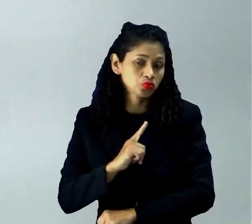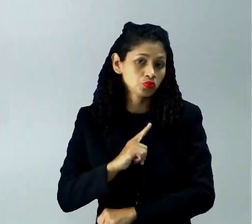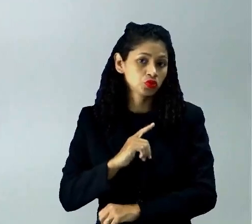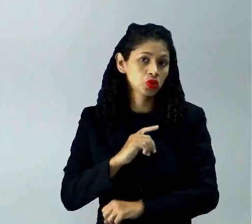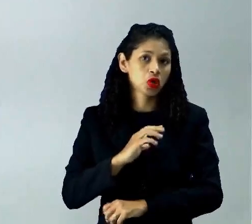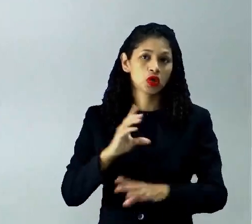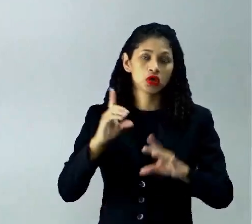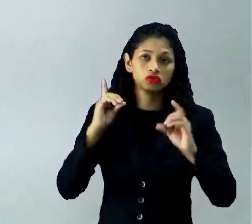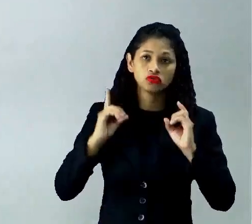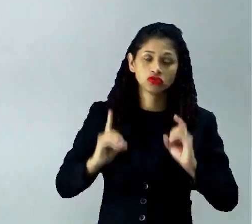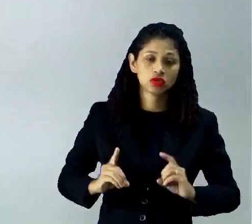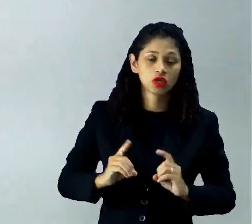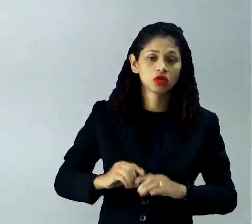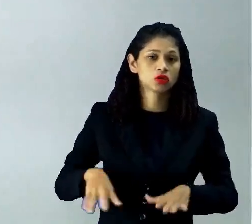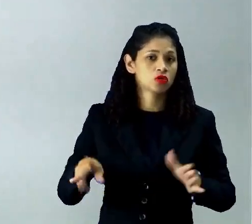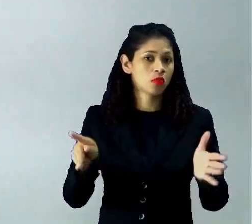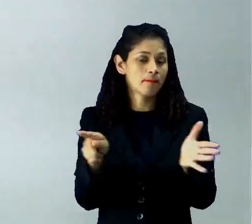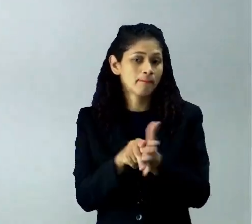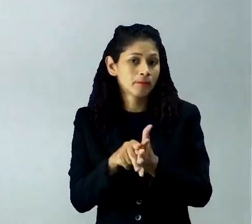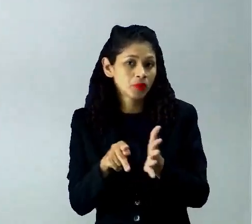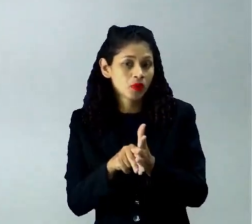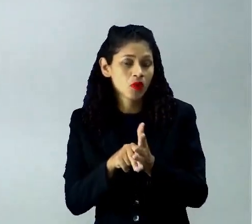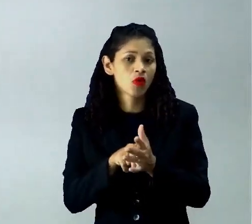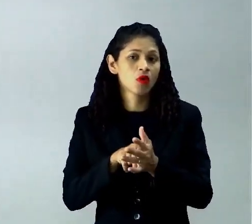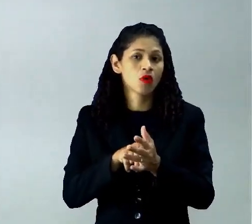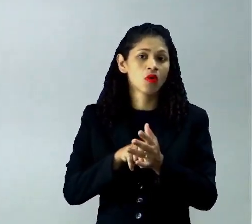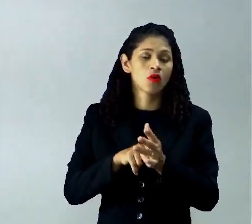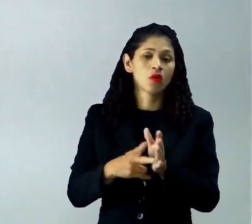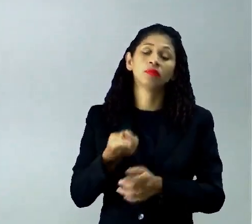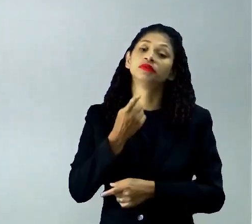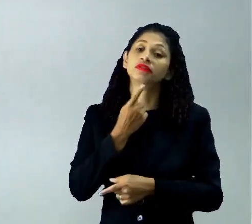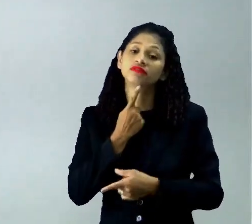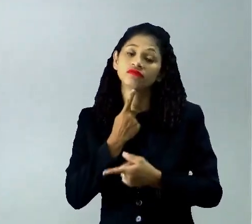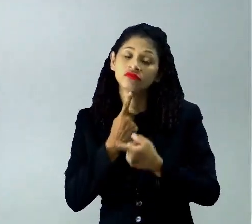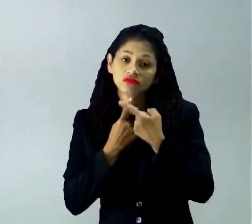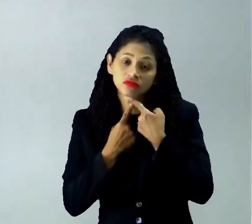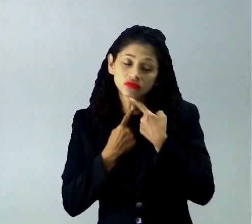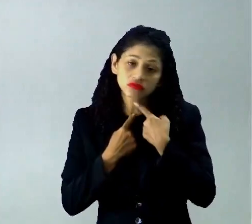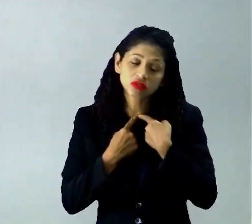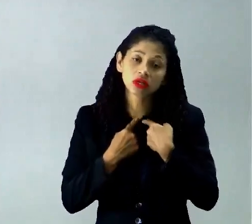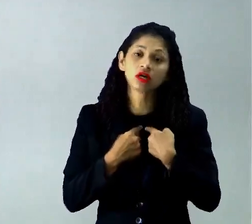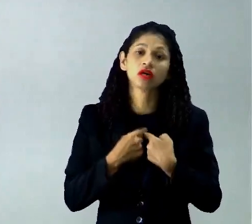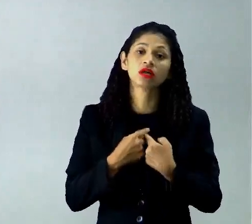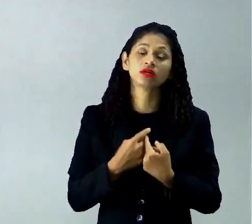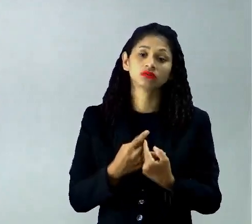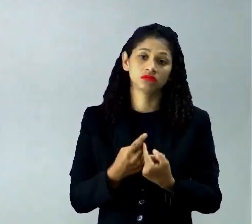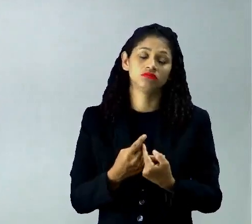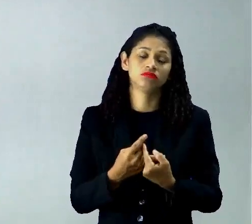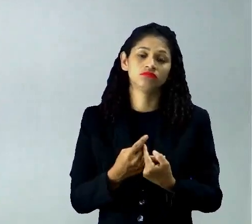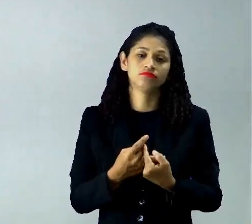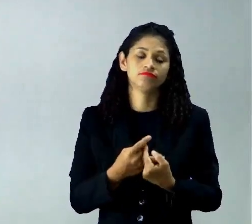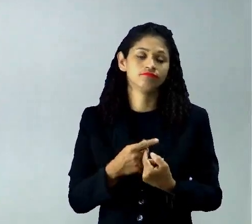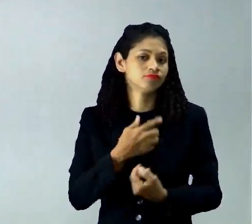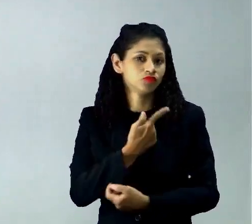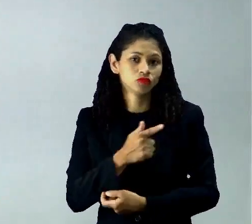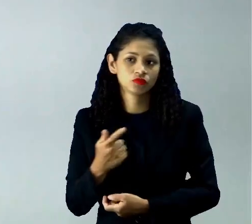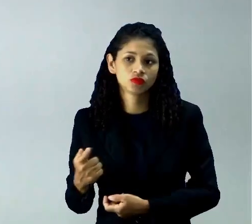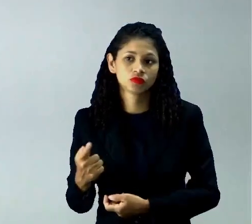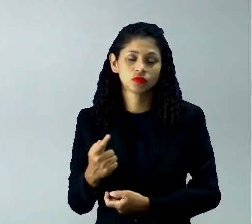própria vontade, sobre onde ele vai, ele tem a sua vontade completamente subjugada, né,